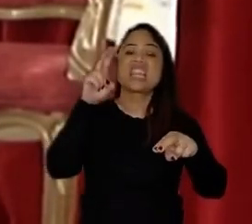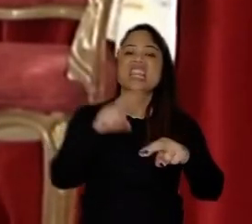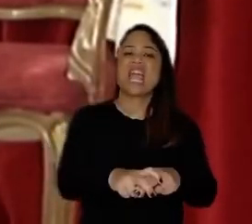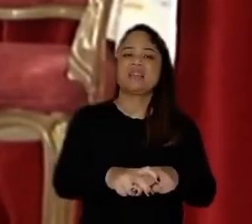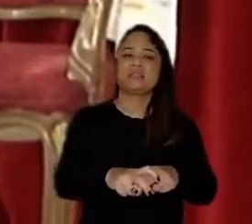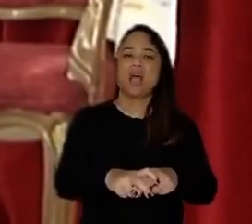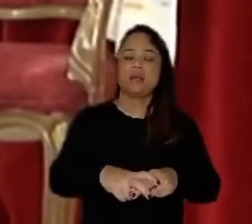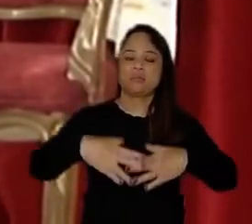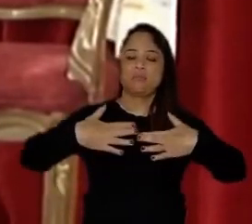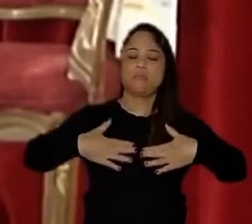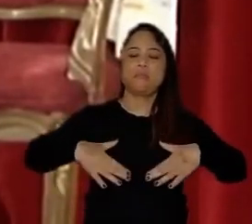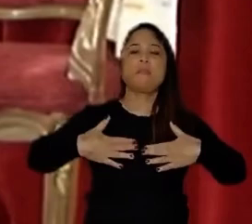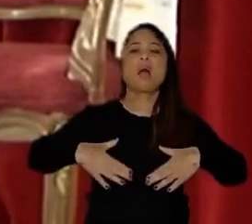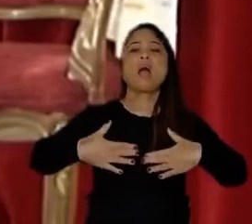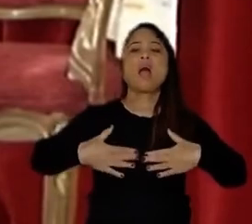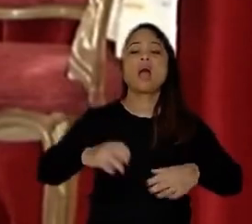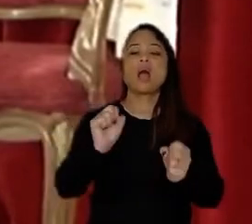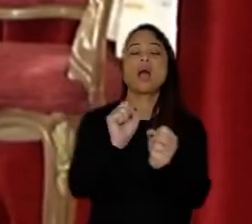sua hora.